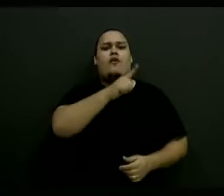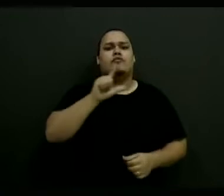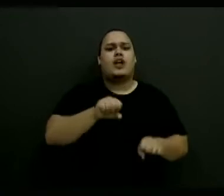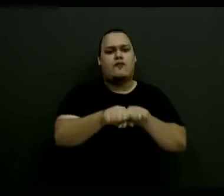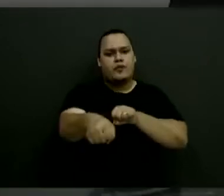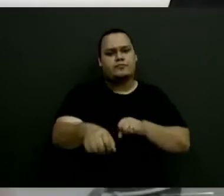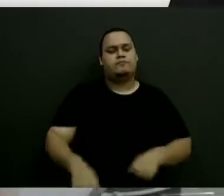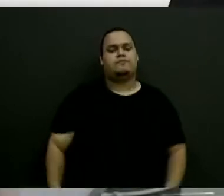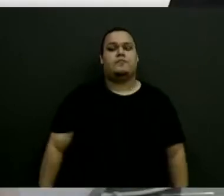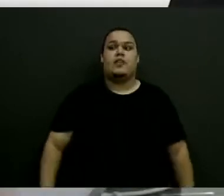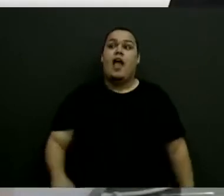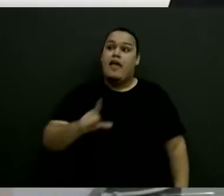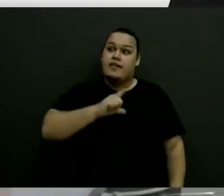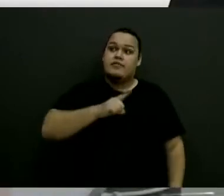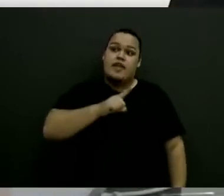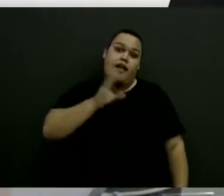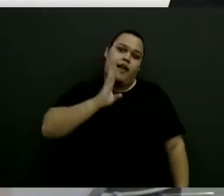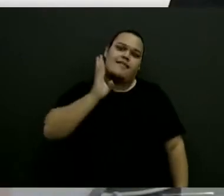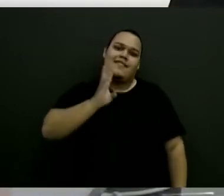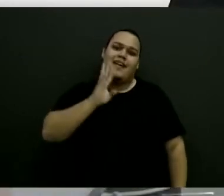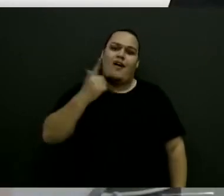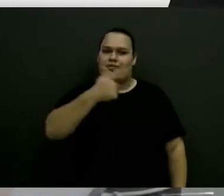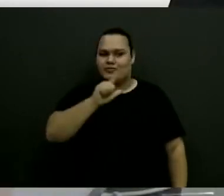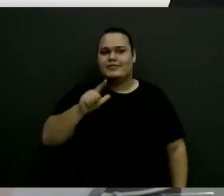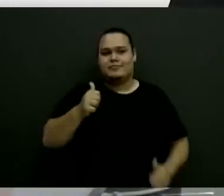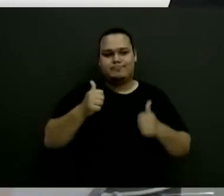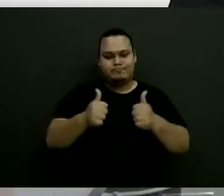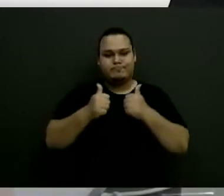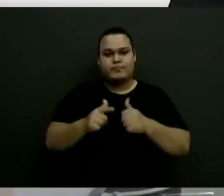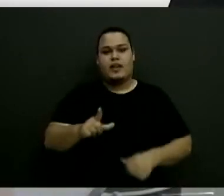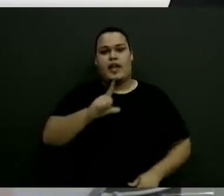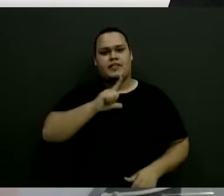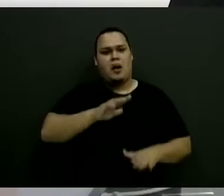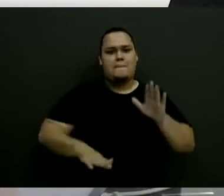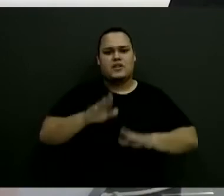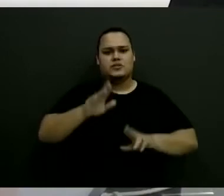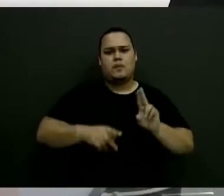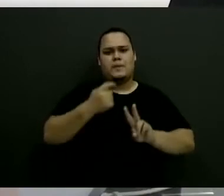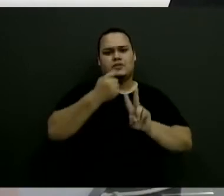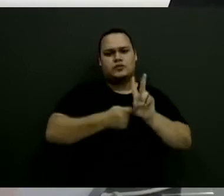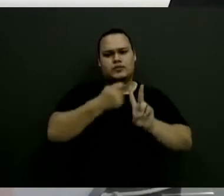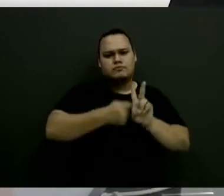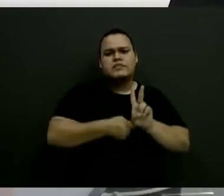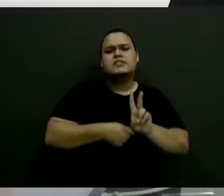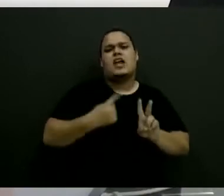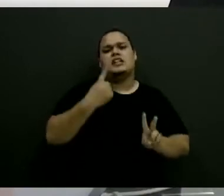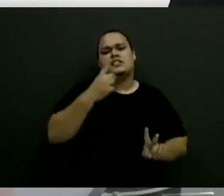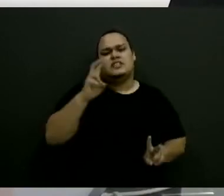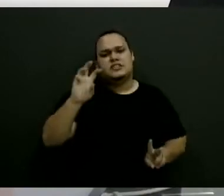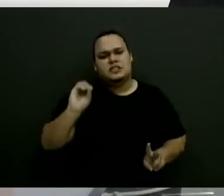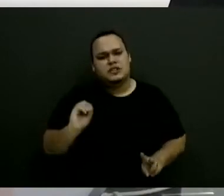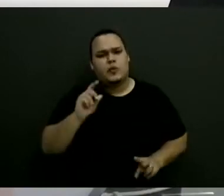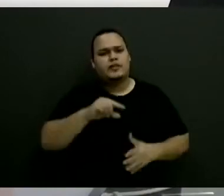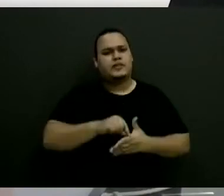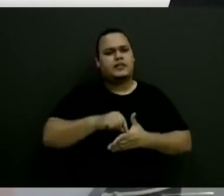Okay. Pastor Sander, ele tem formado líderes a cada 2 meses, 150 líderes aproximadamente a cada 2 meses, pelo